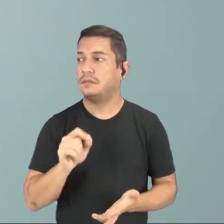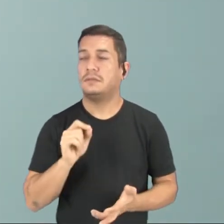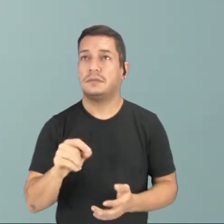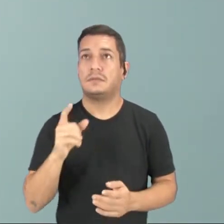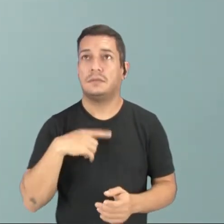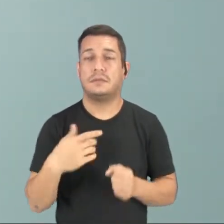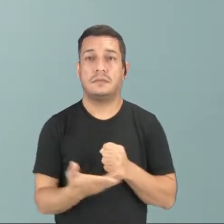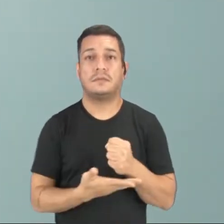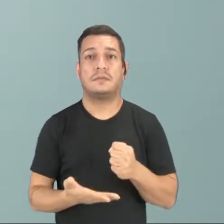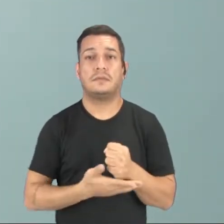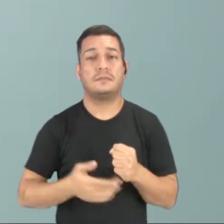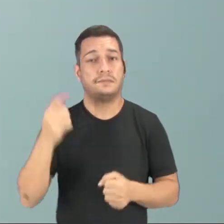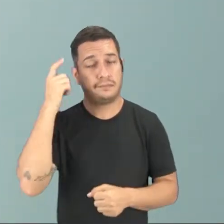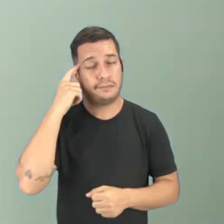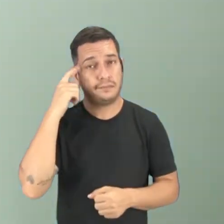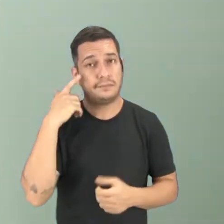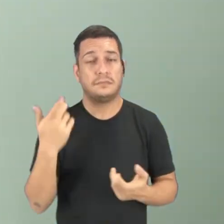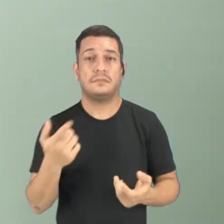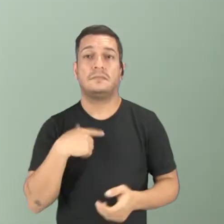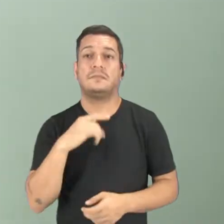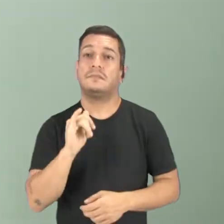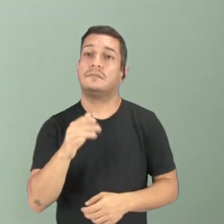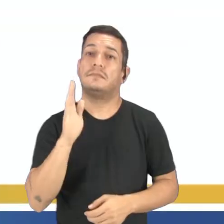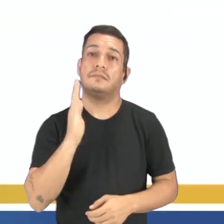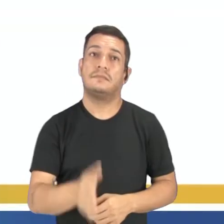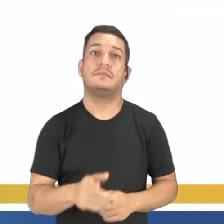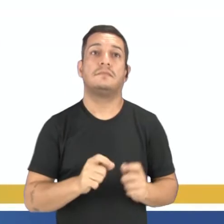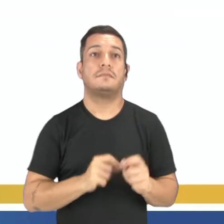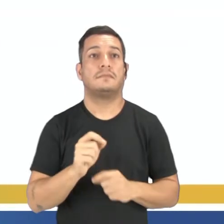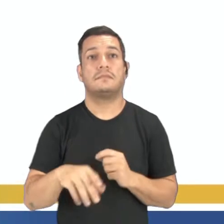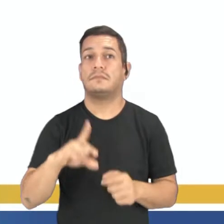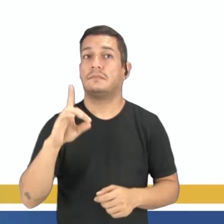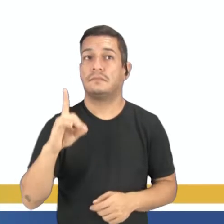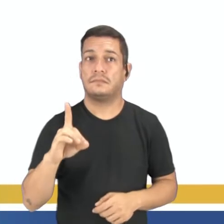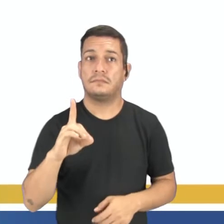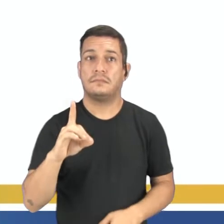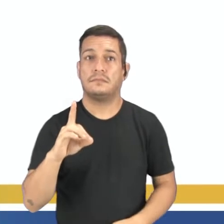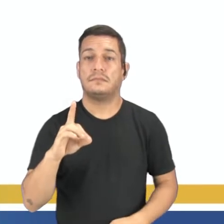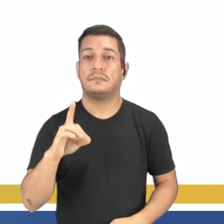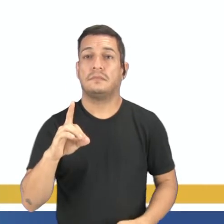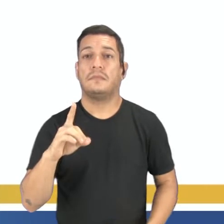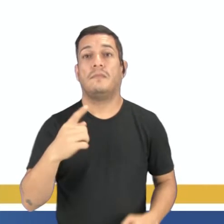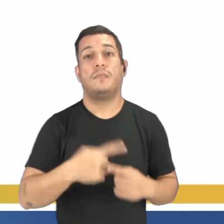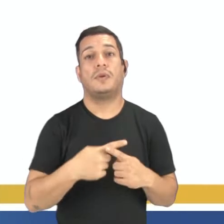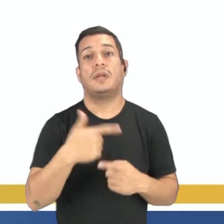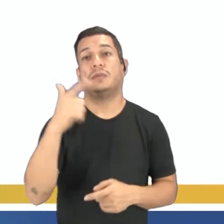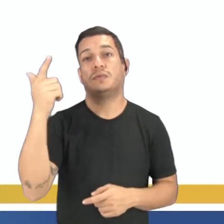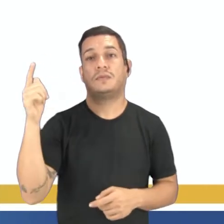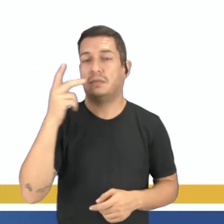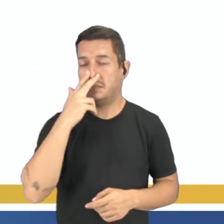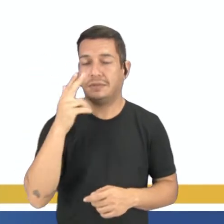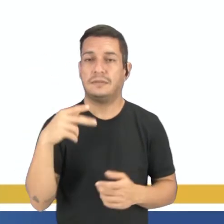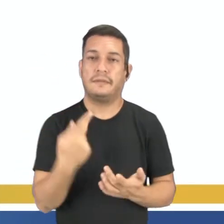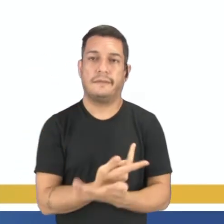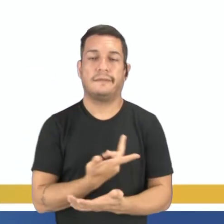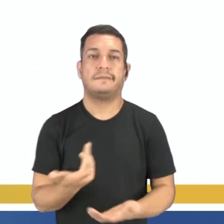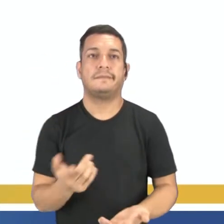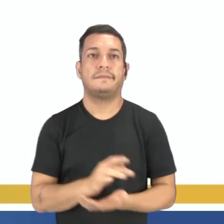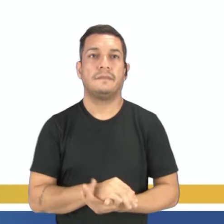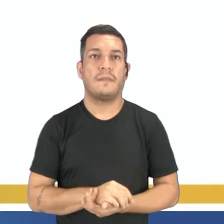está fundada no sujeito pensante, eu vou direto para a alternativa D, porque as outras me parecem encher linguiça. Olha a letra